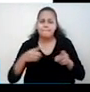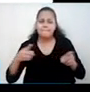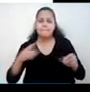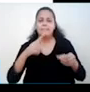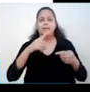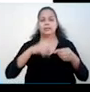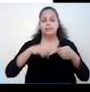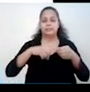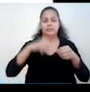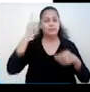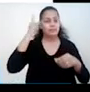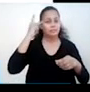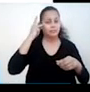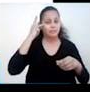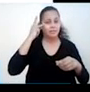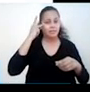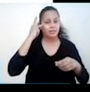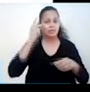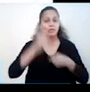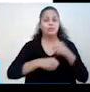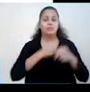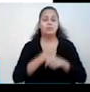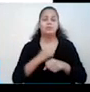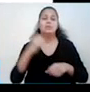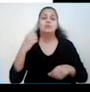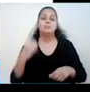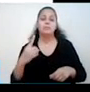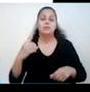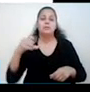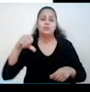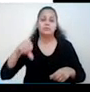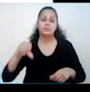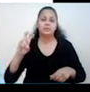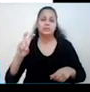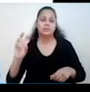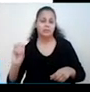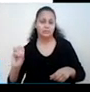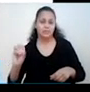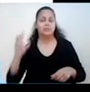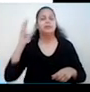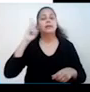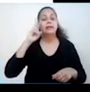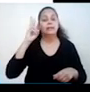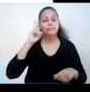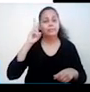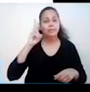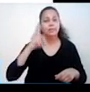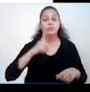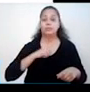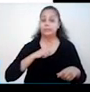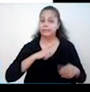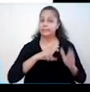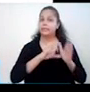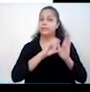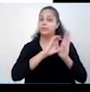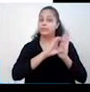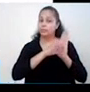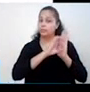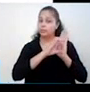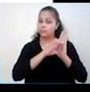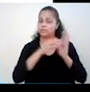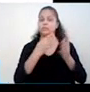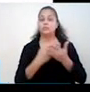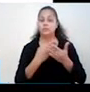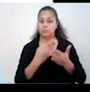pela cidade de São Paulo na década de 1950. Lembrando, né, que existe um conceito, né, nós estudamos